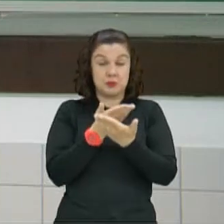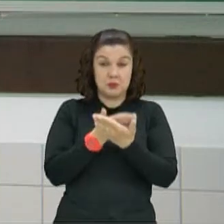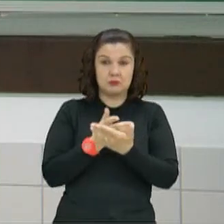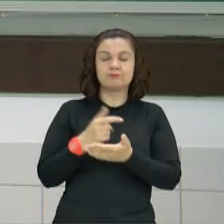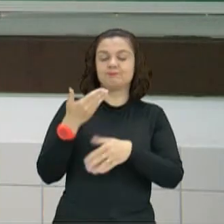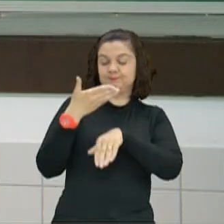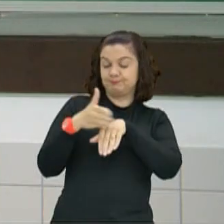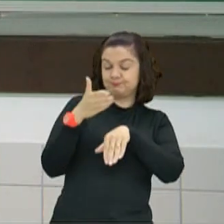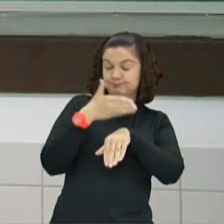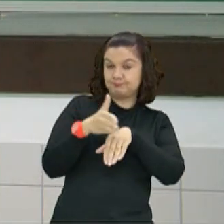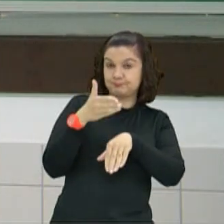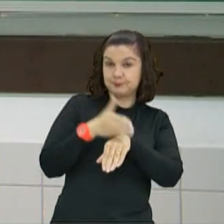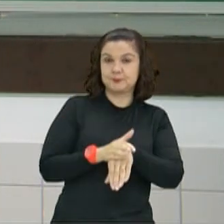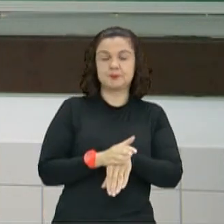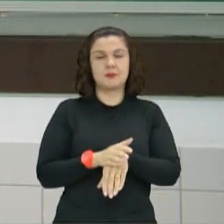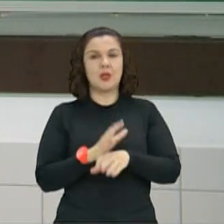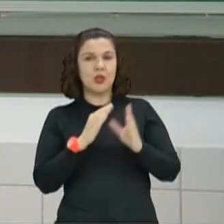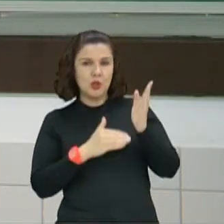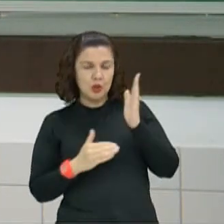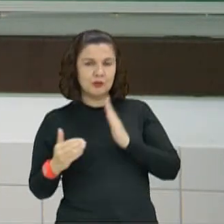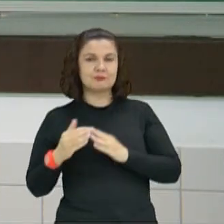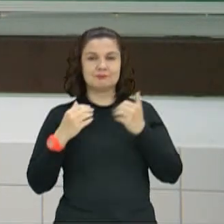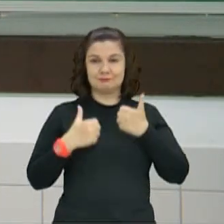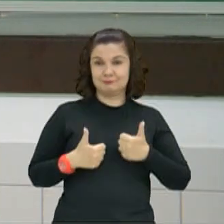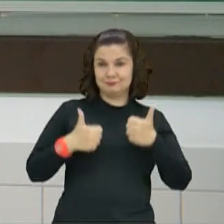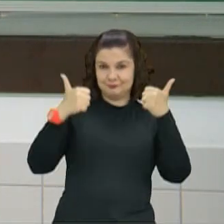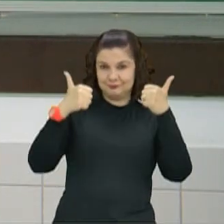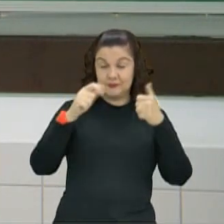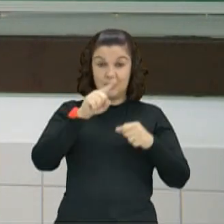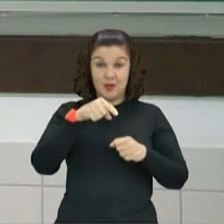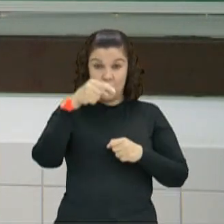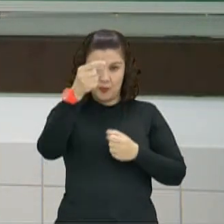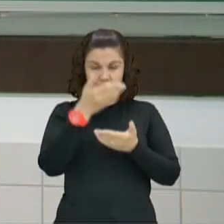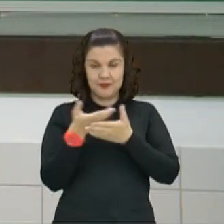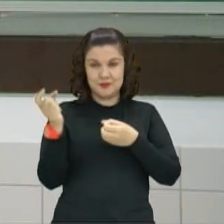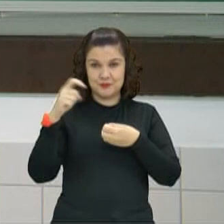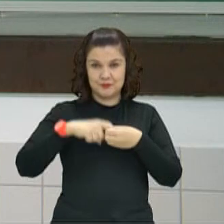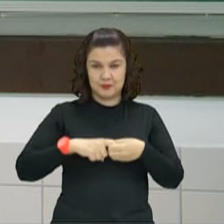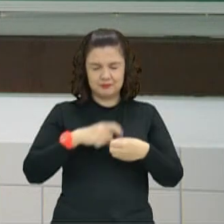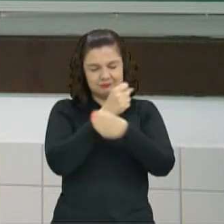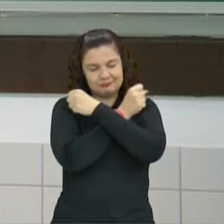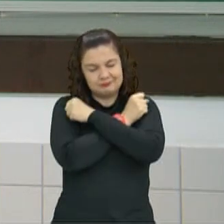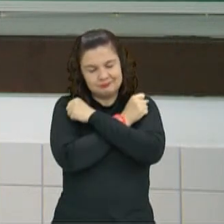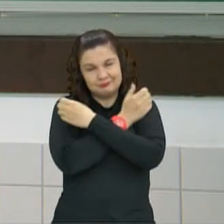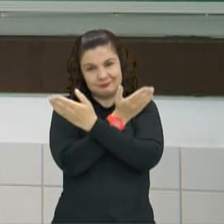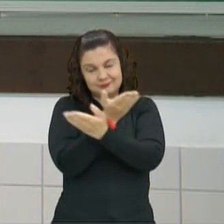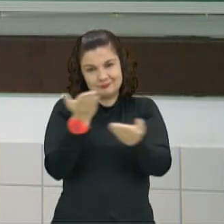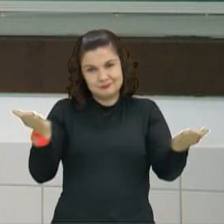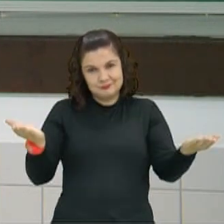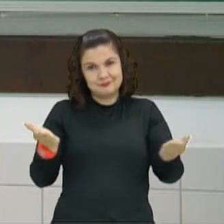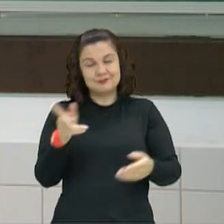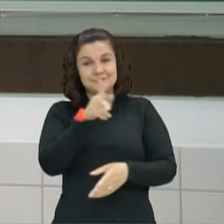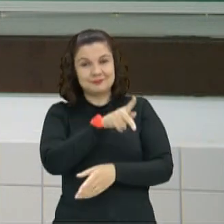continuem treinando, tá? E que dê tudo certo para vocês, tá? E na próxima aula estaremos aqui. Um forte abraço